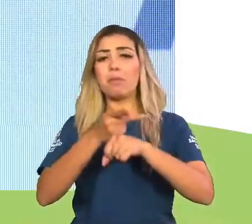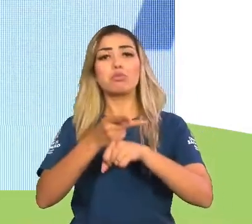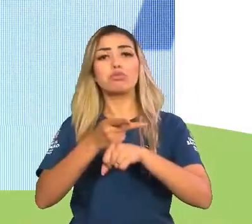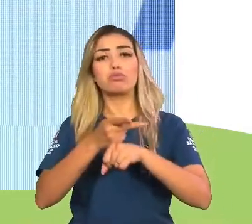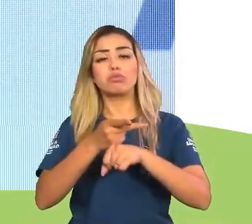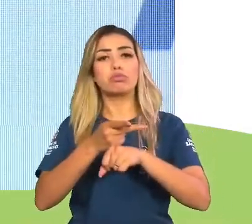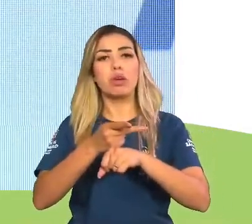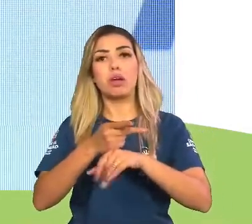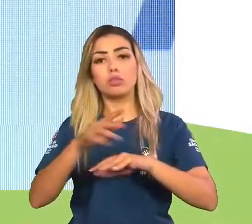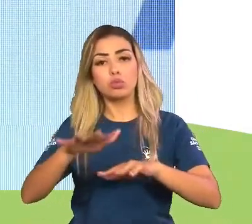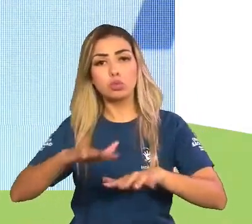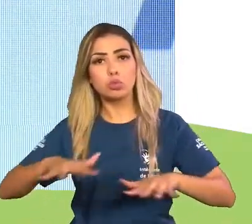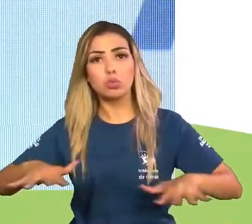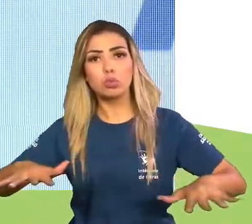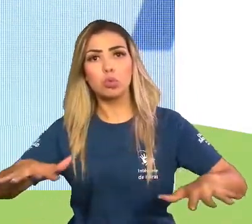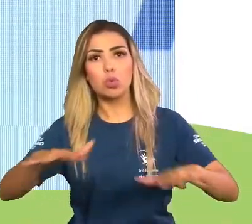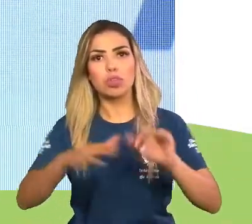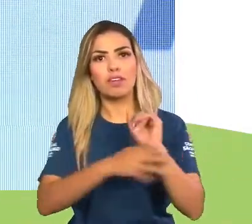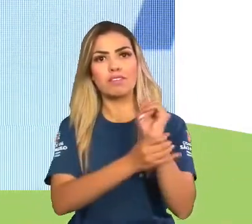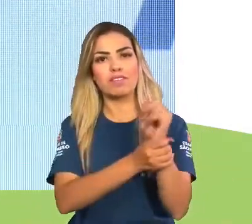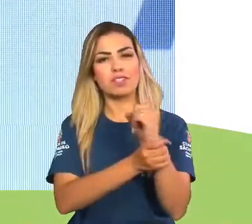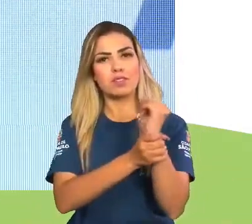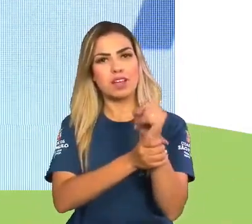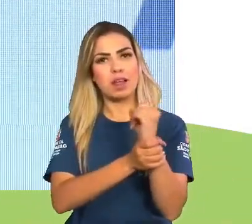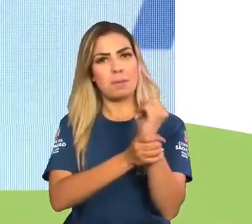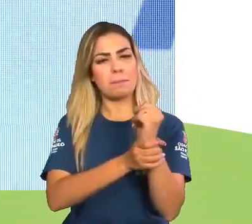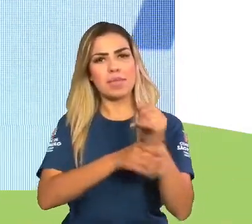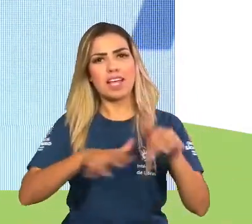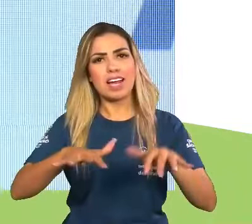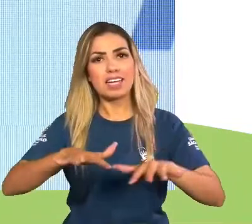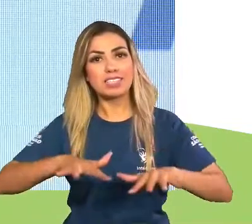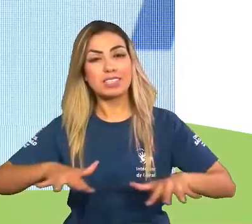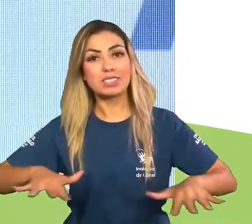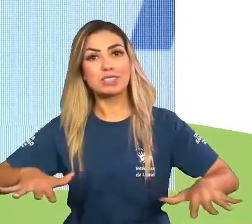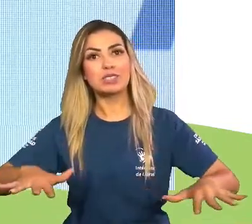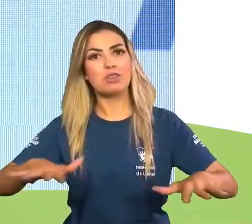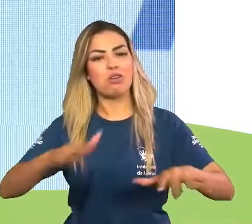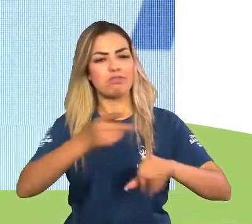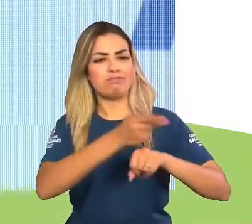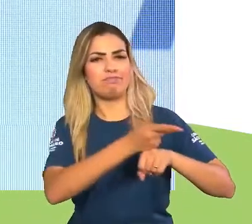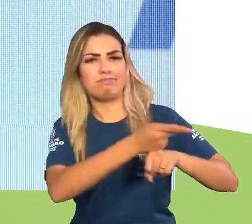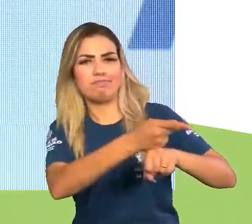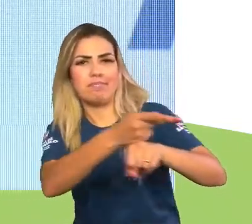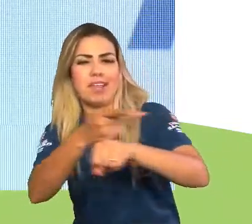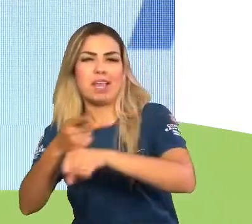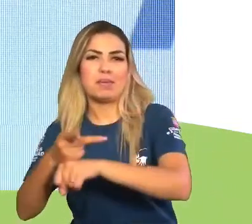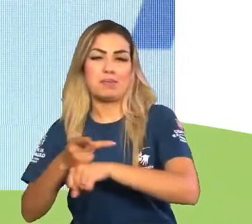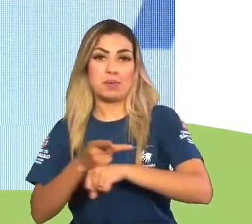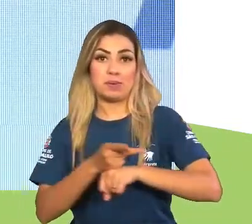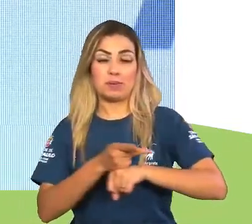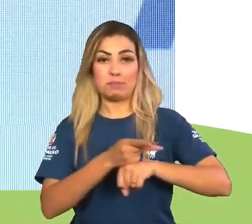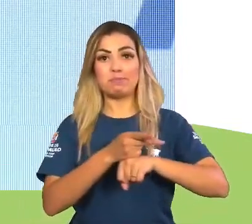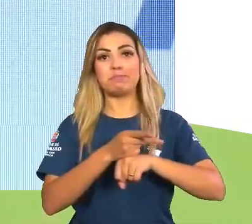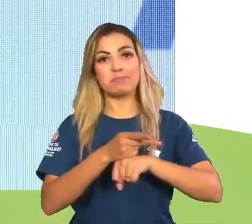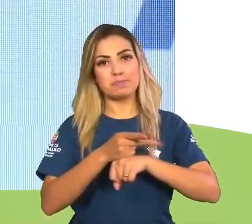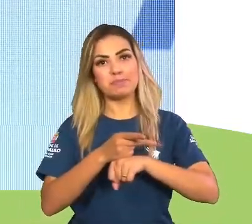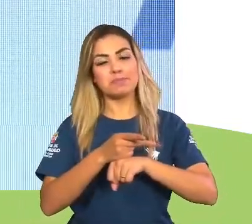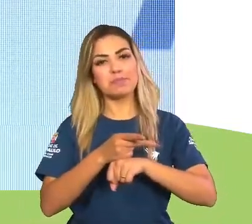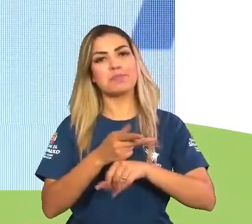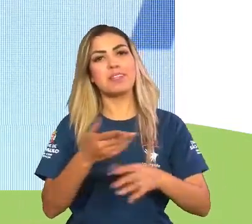até a pandemia, ainda na cabeça de muitos, era um cuidado traumato